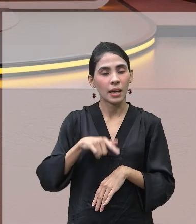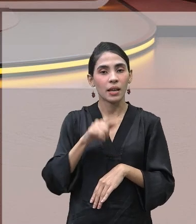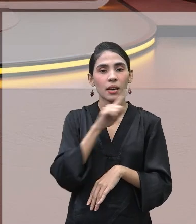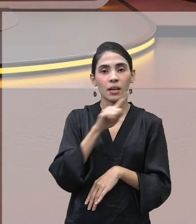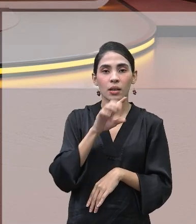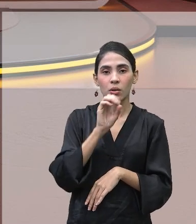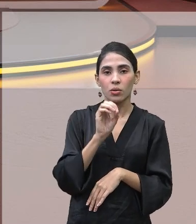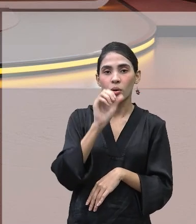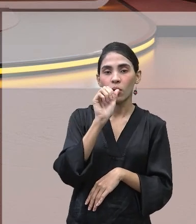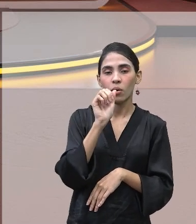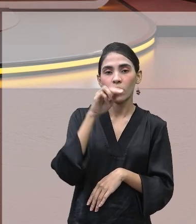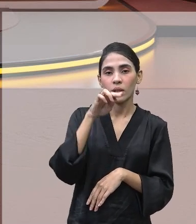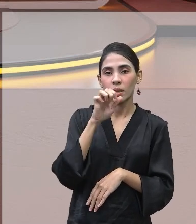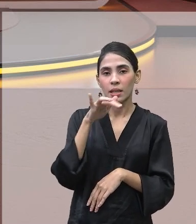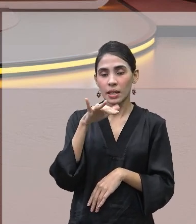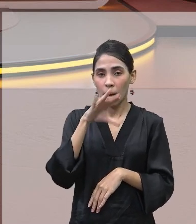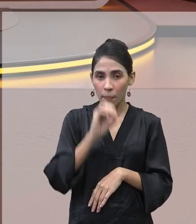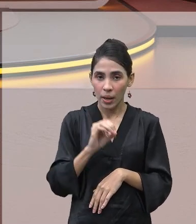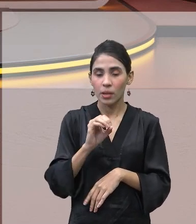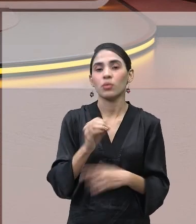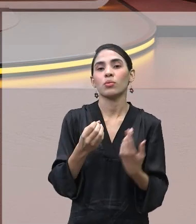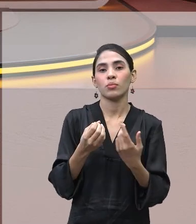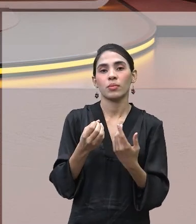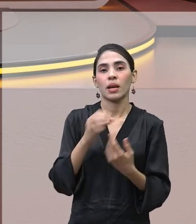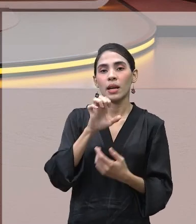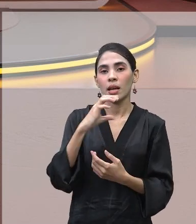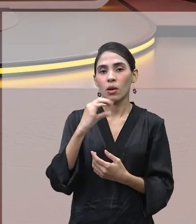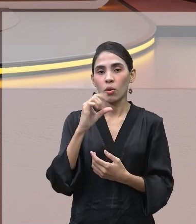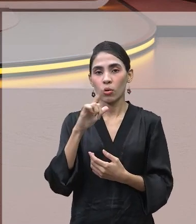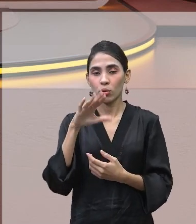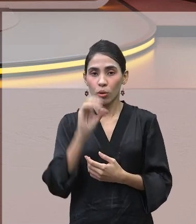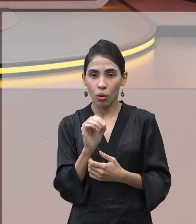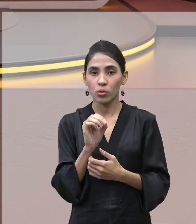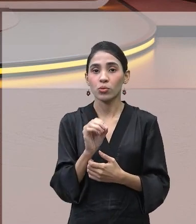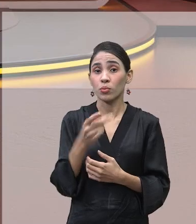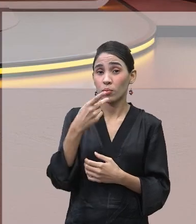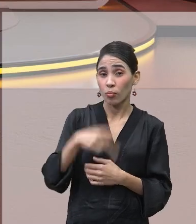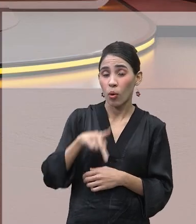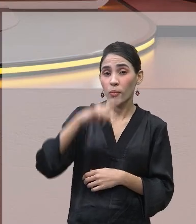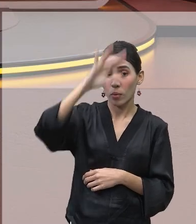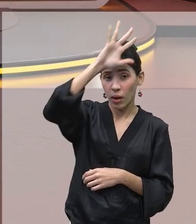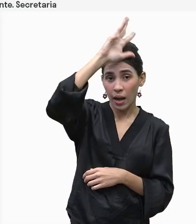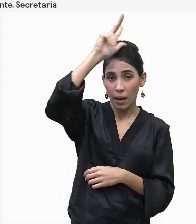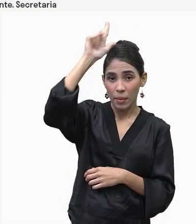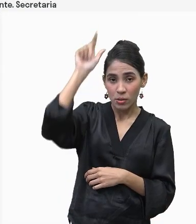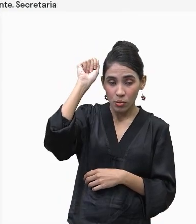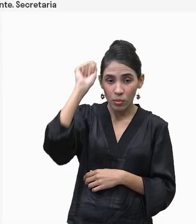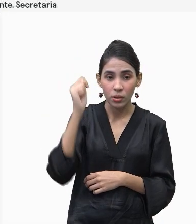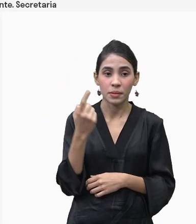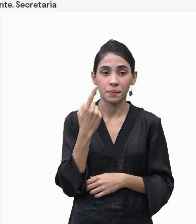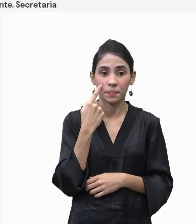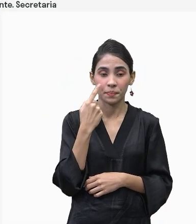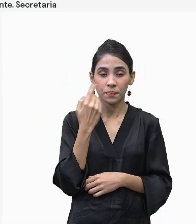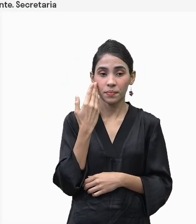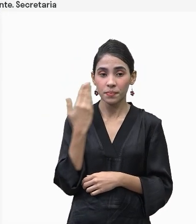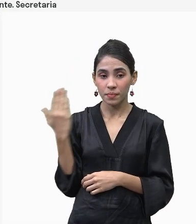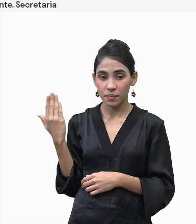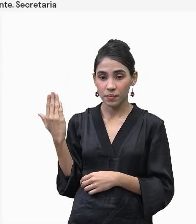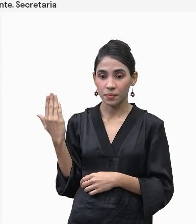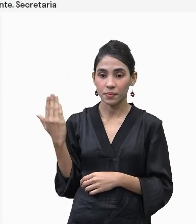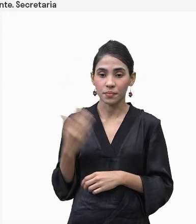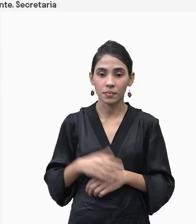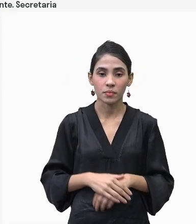zoneamento ecológico-econômico da Amazônia, não é isso? E a gente vai dar uma olhada nele agora, observando